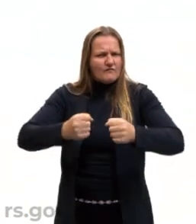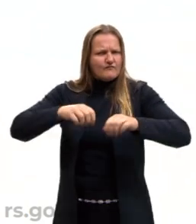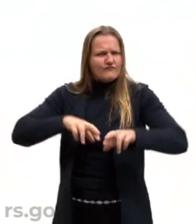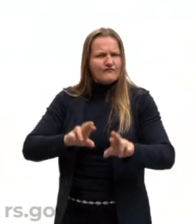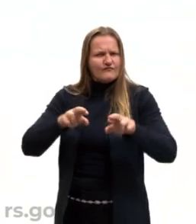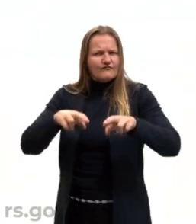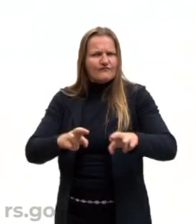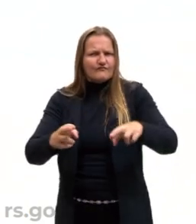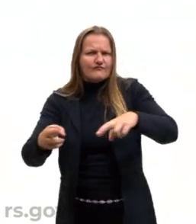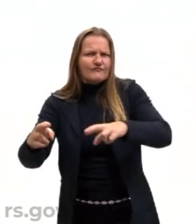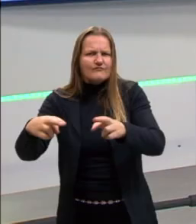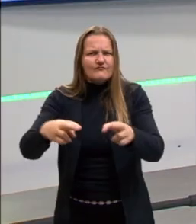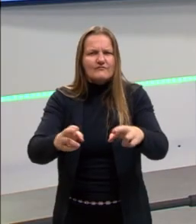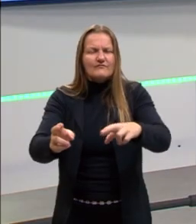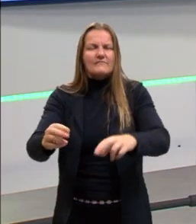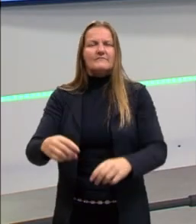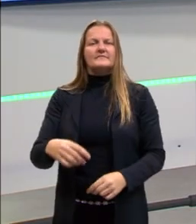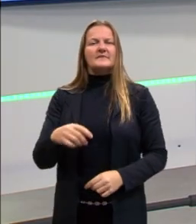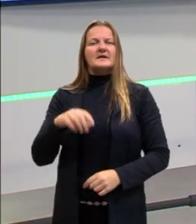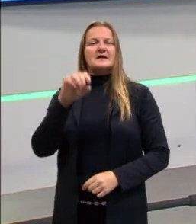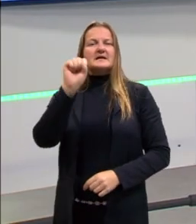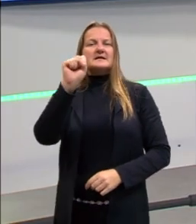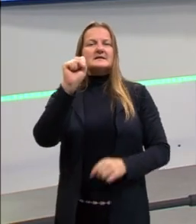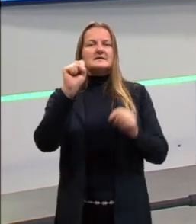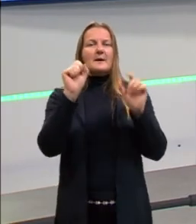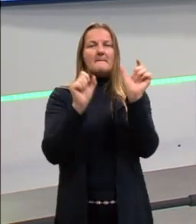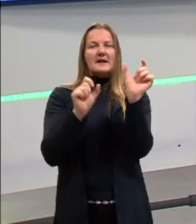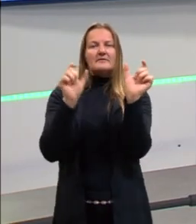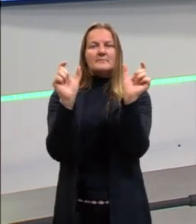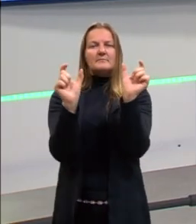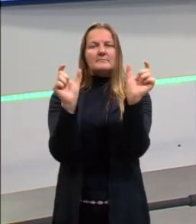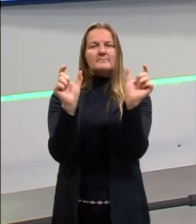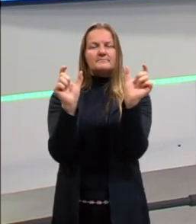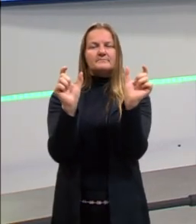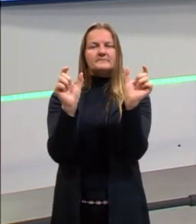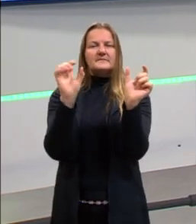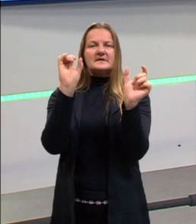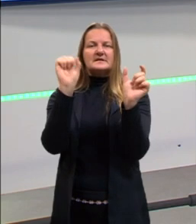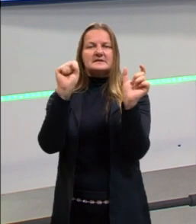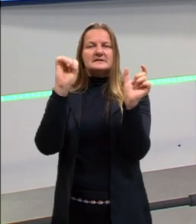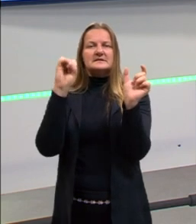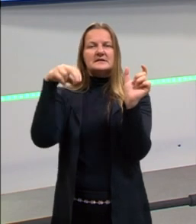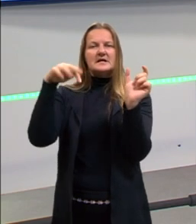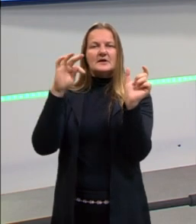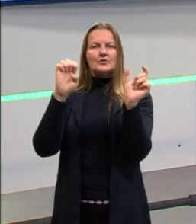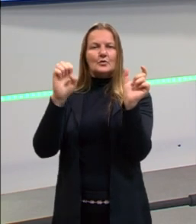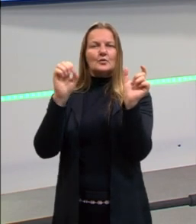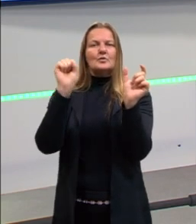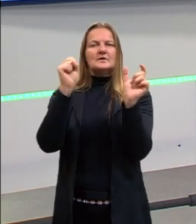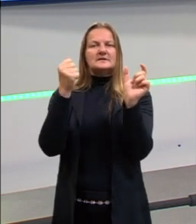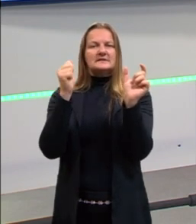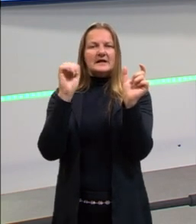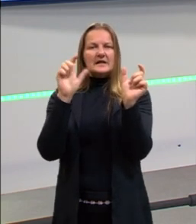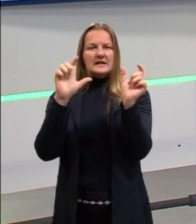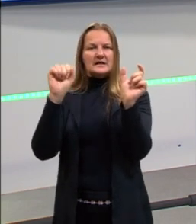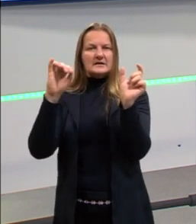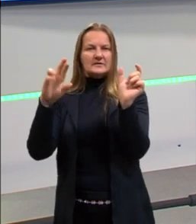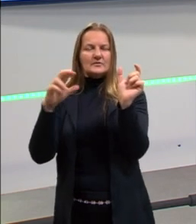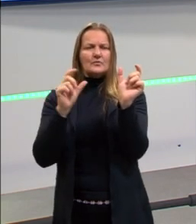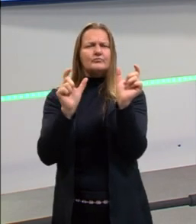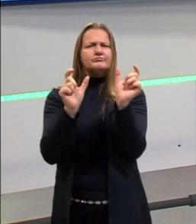Então olha só salgo piso siento anda libera se refere ao momento